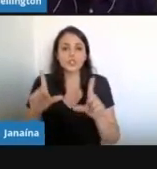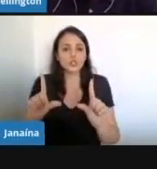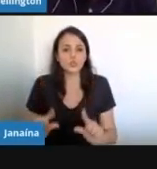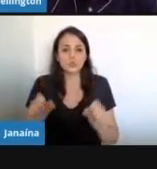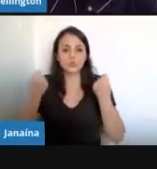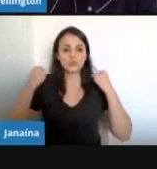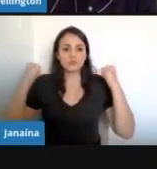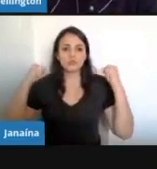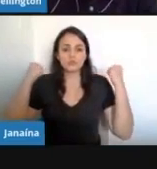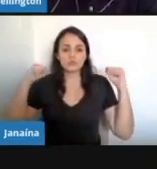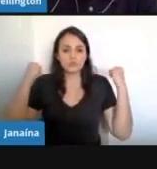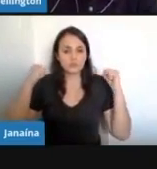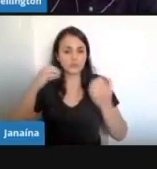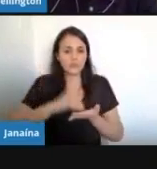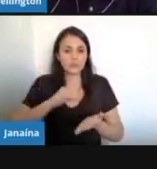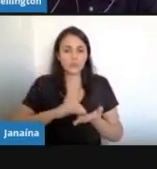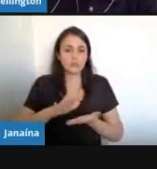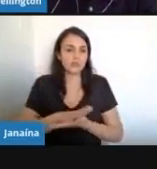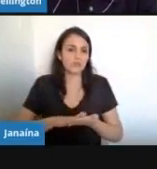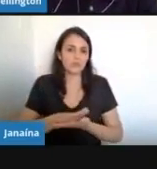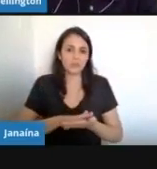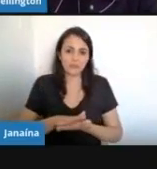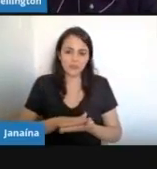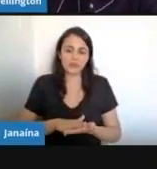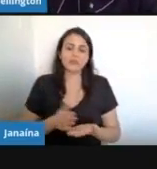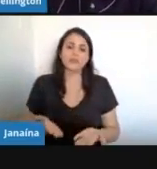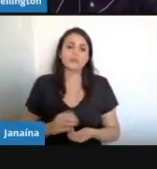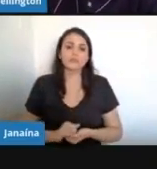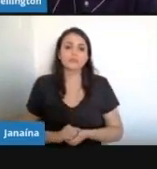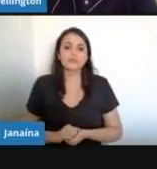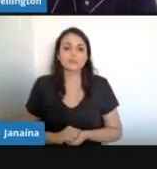de atividades físicas, né? Aumentada no caso.